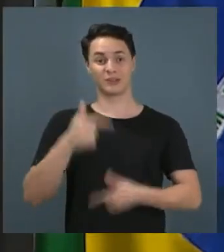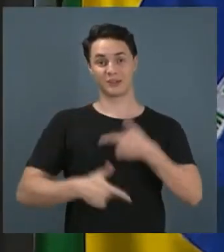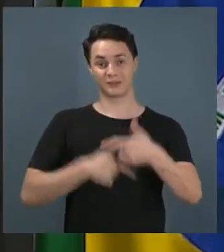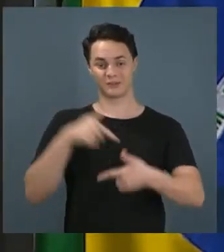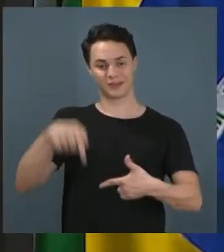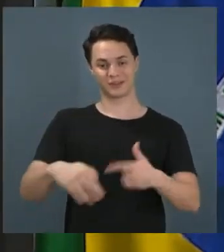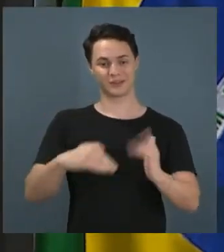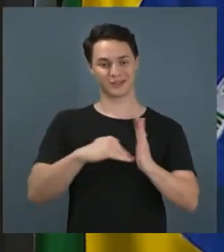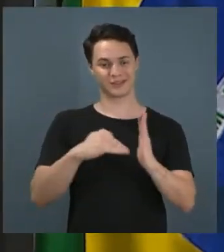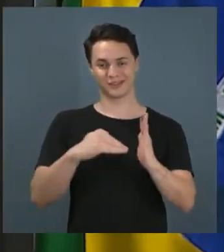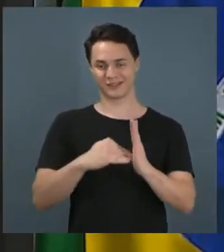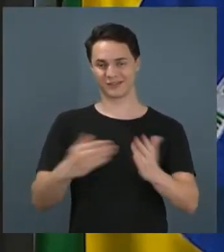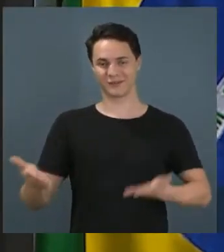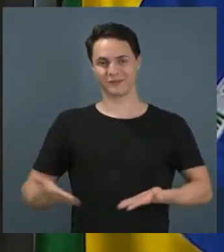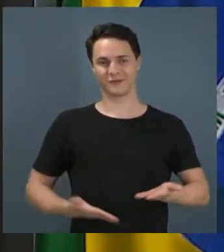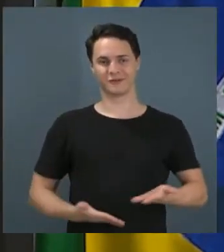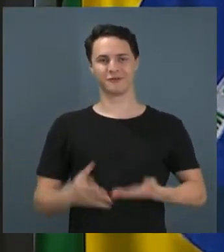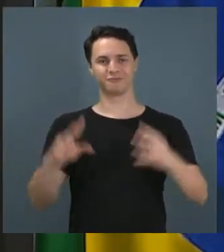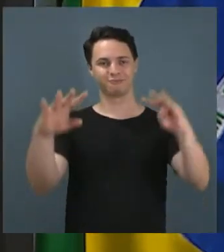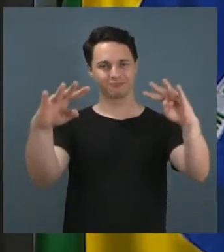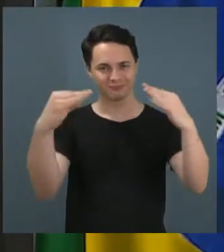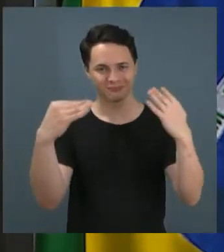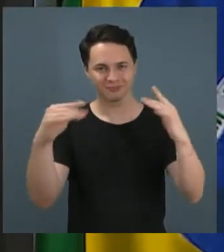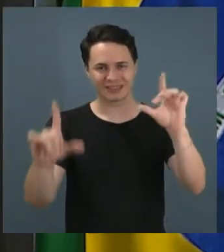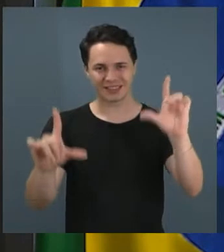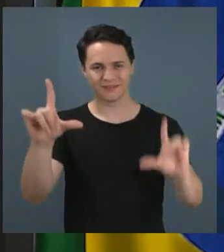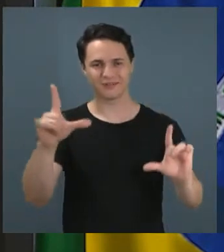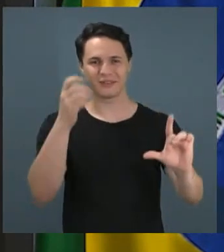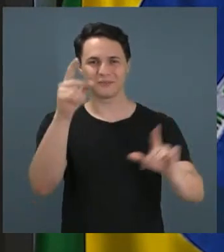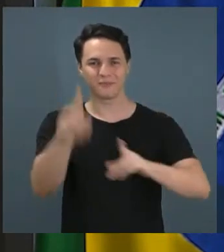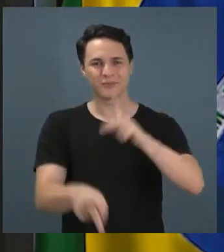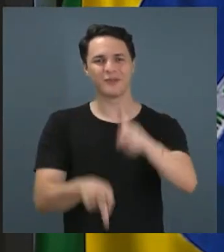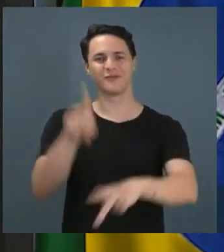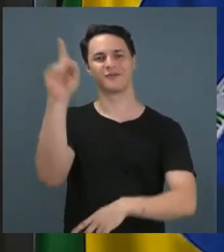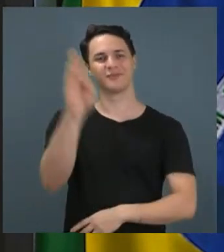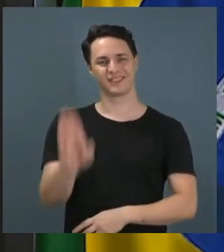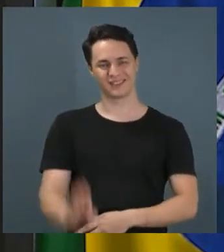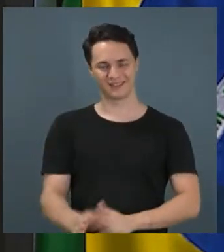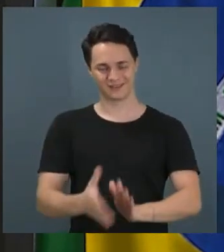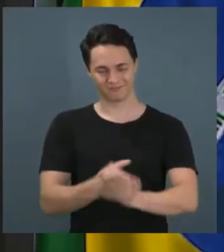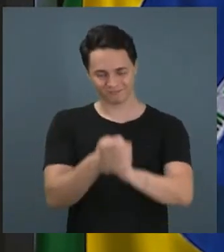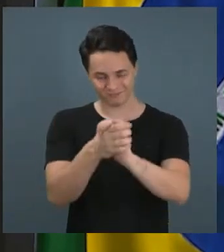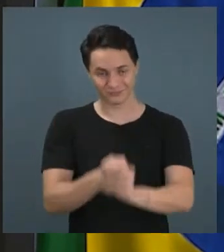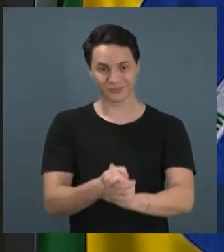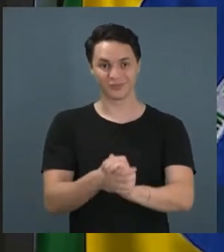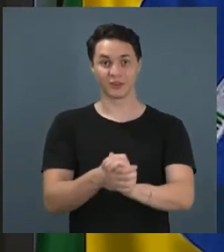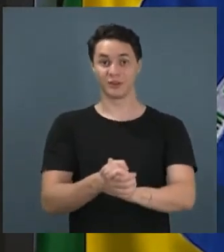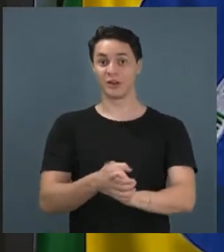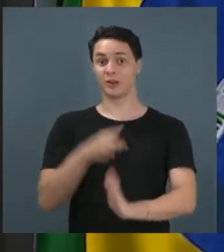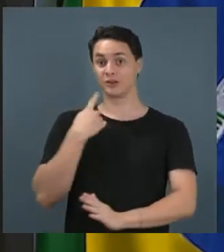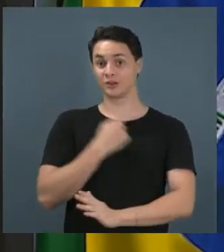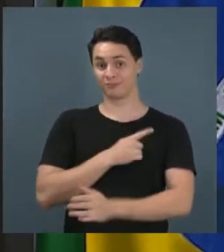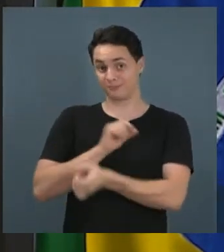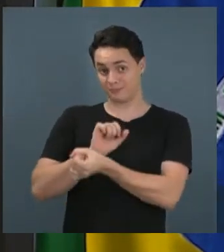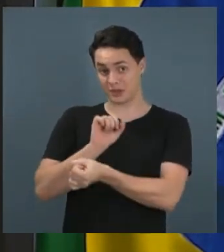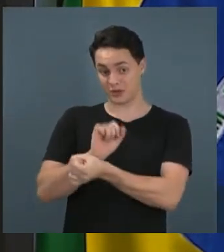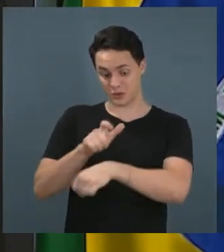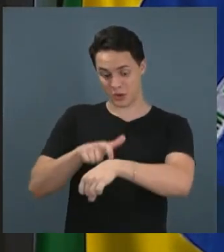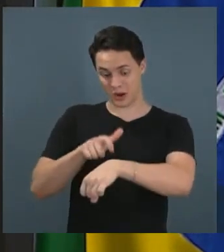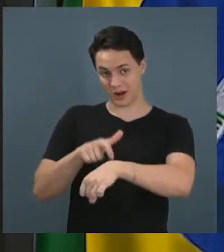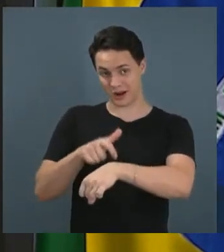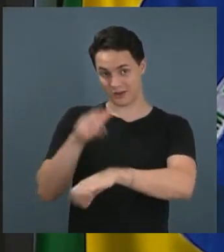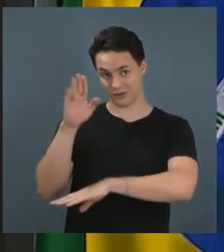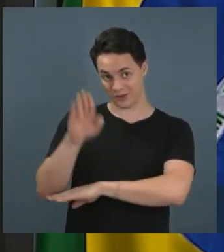assessores, brasileiros que nos assistam nesse momento. Uma sessão que começa daqui a poucos instantes, senadora